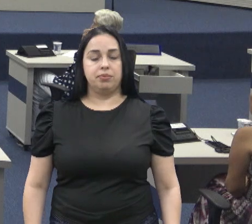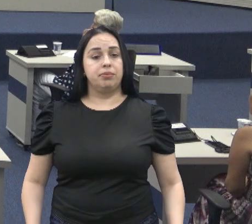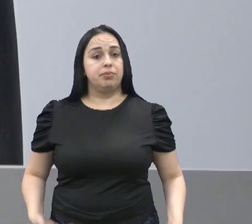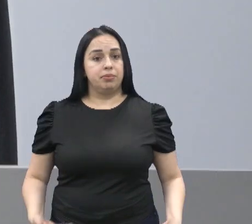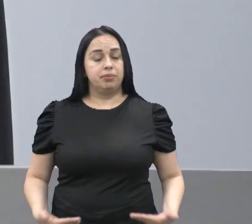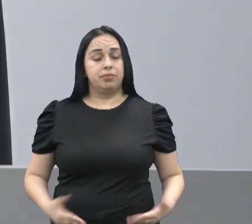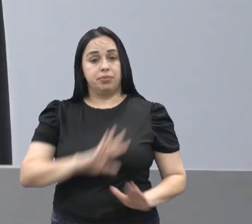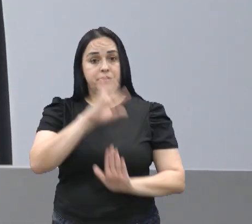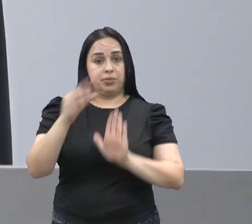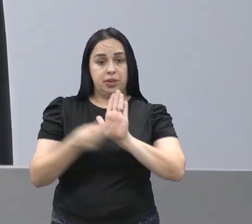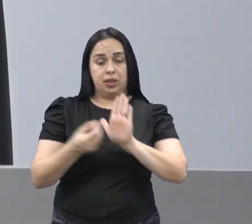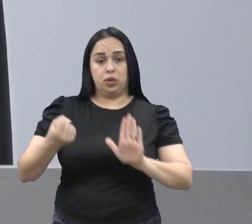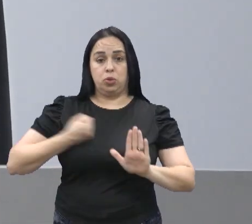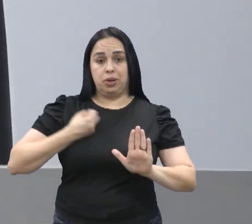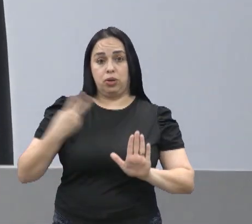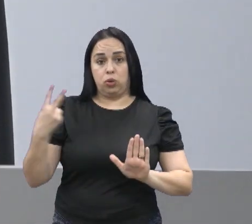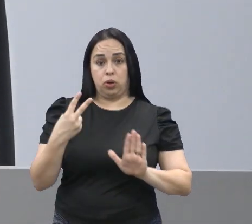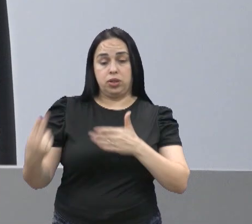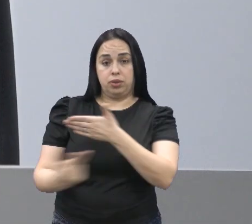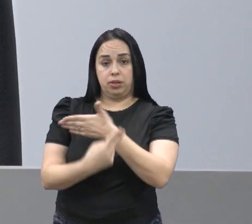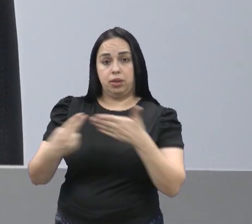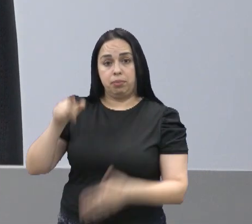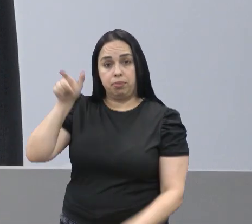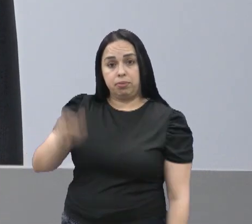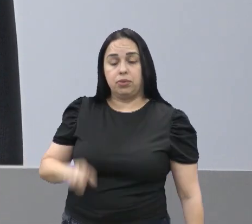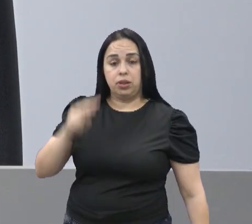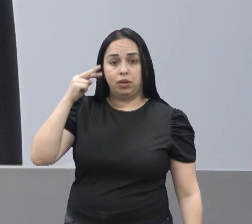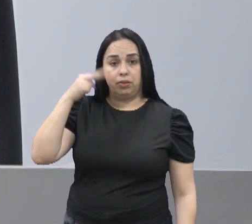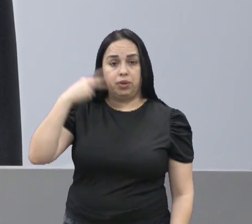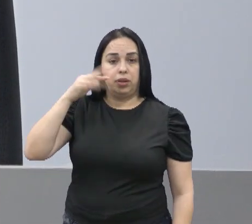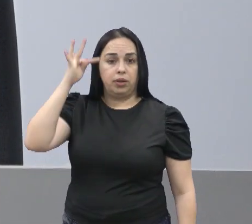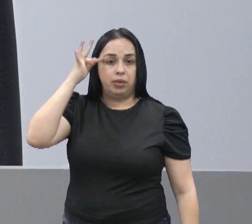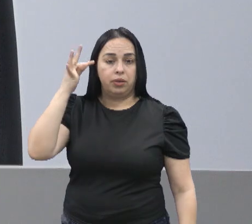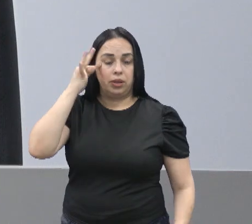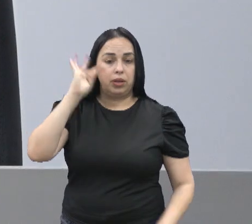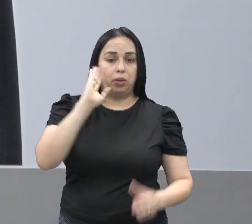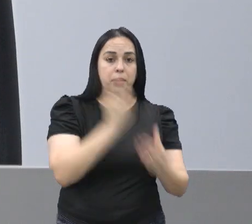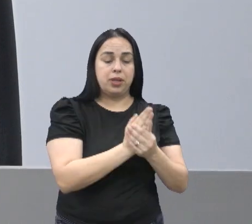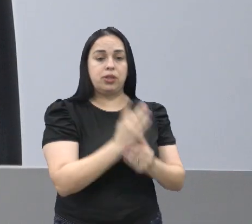Emenda número 2, de autoria do vereador Tomás Henrique, ao processo número